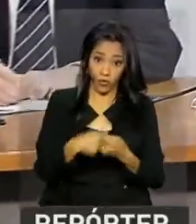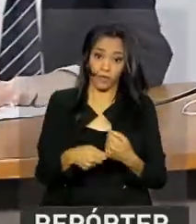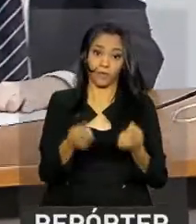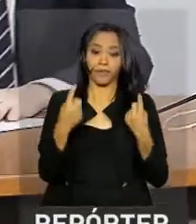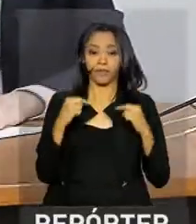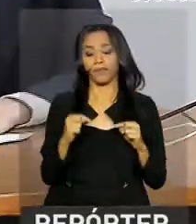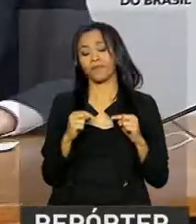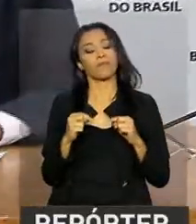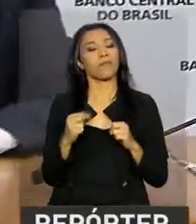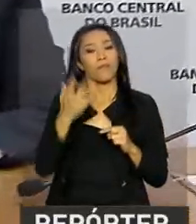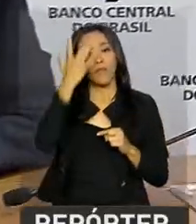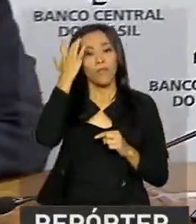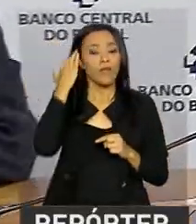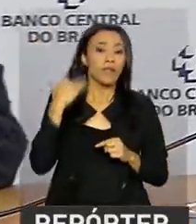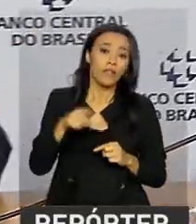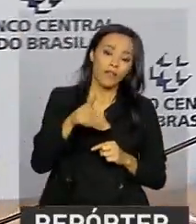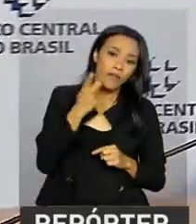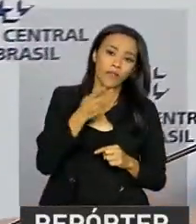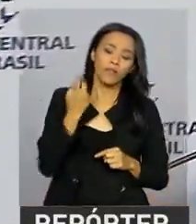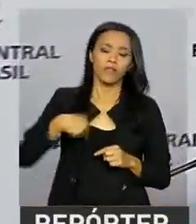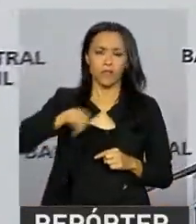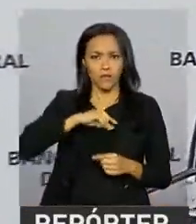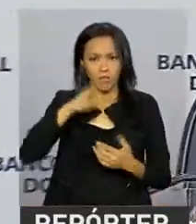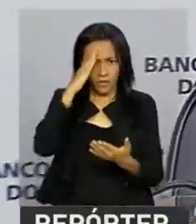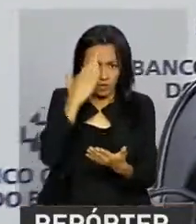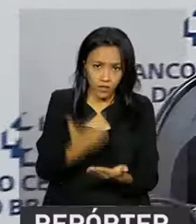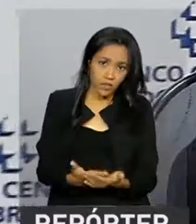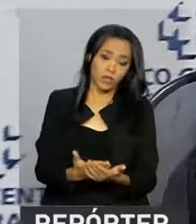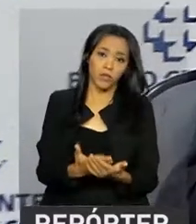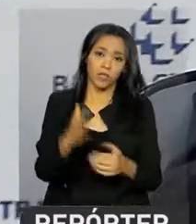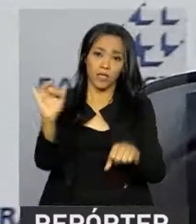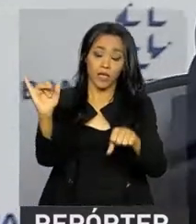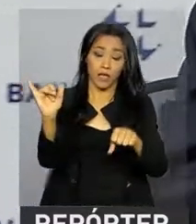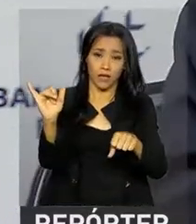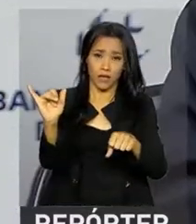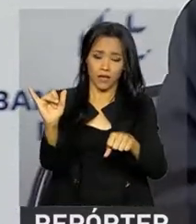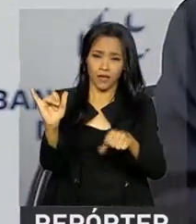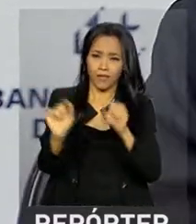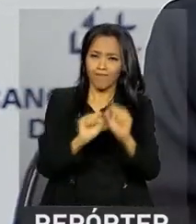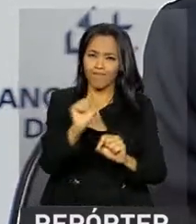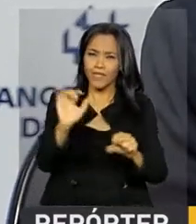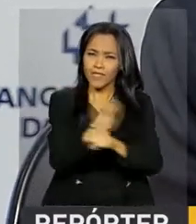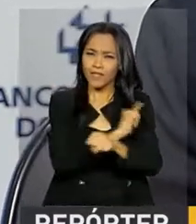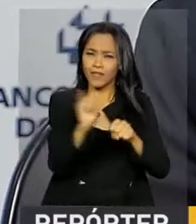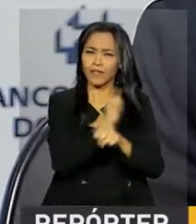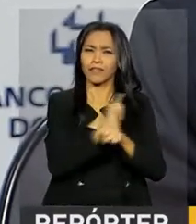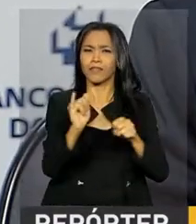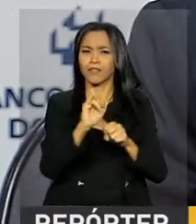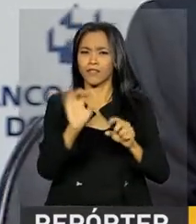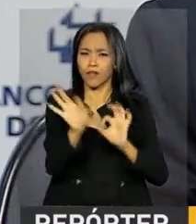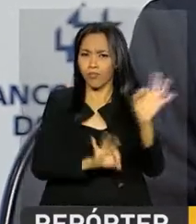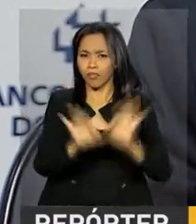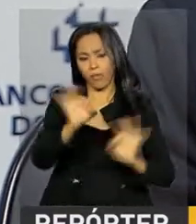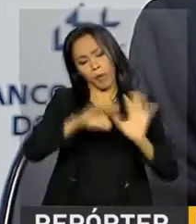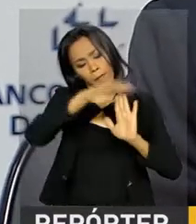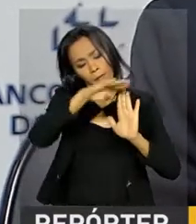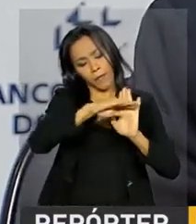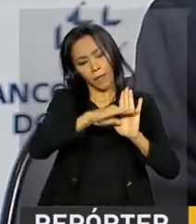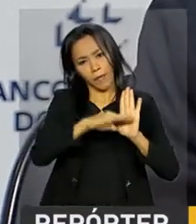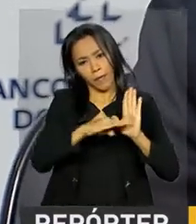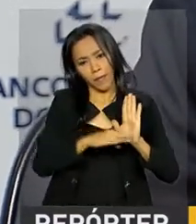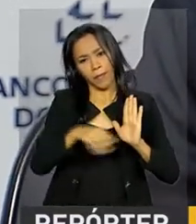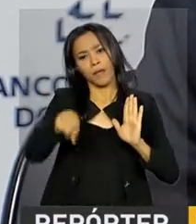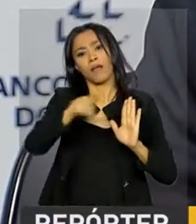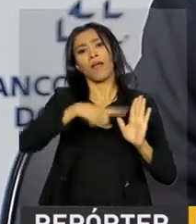acreditamos que, com as medidas que estão sendo tomadas, inclusive com essa medida aqui, nós vamos ter um